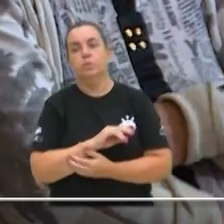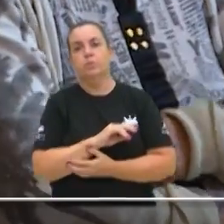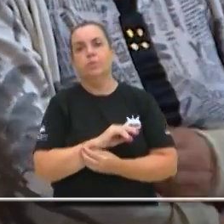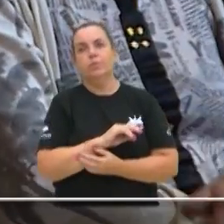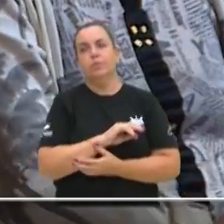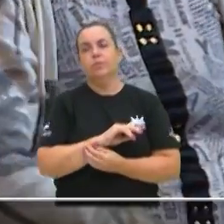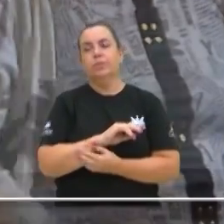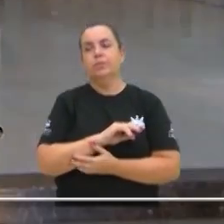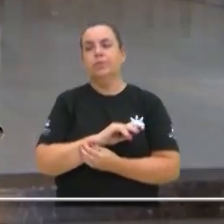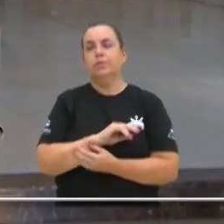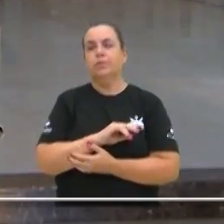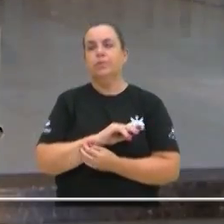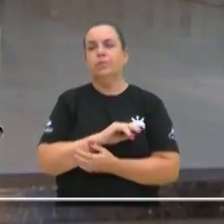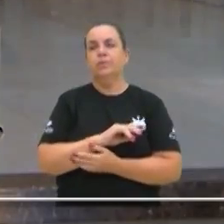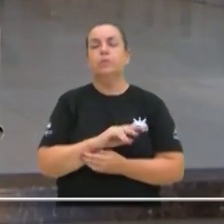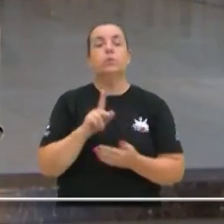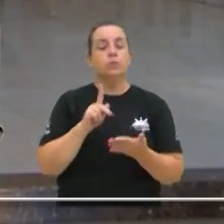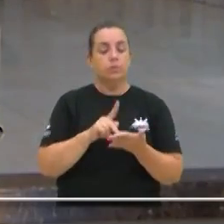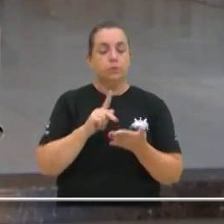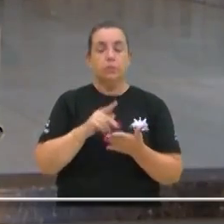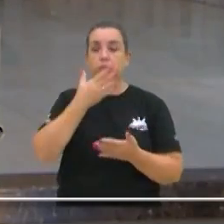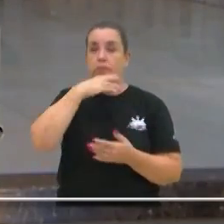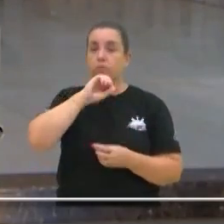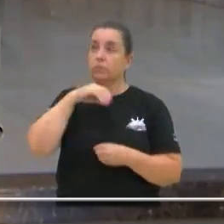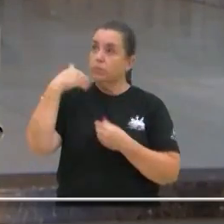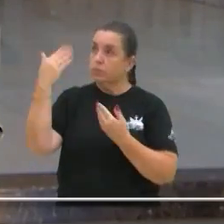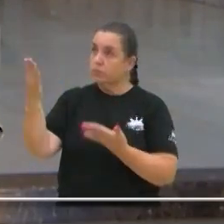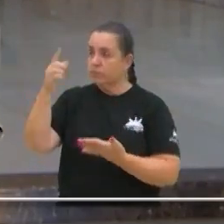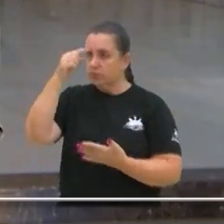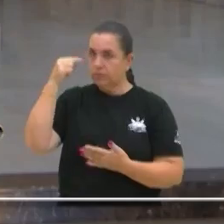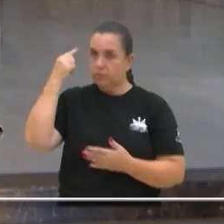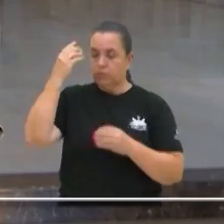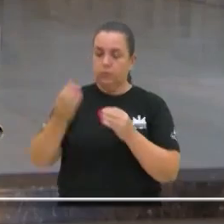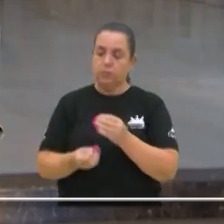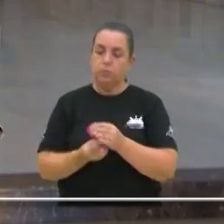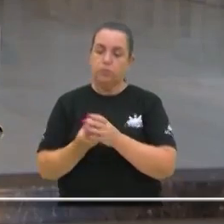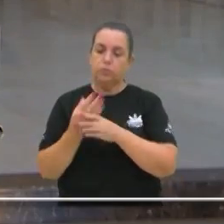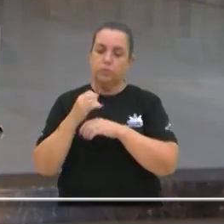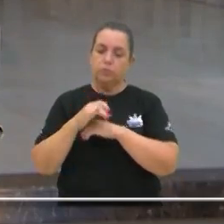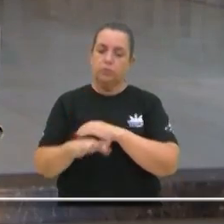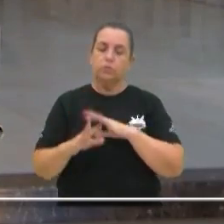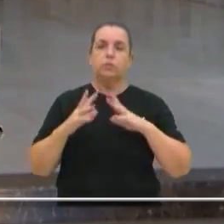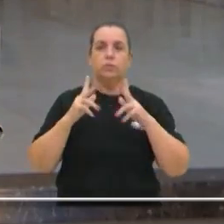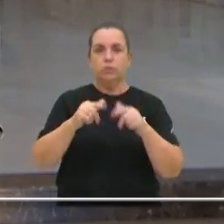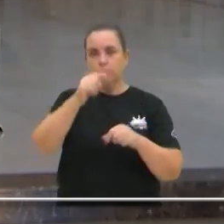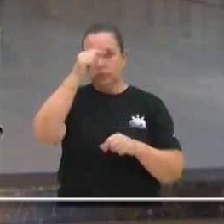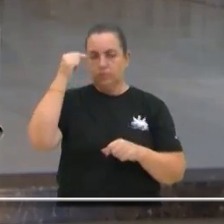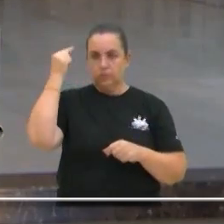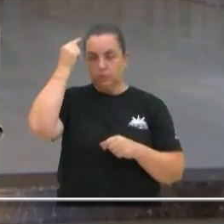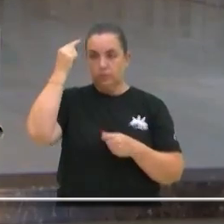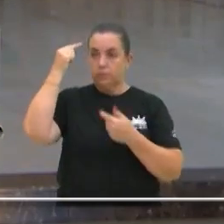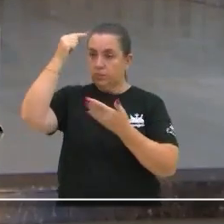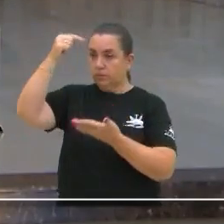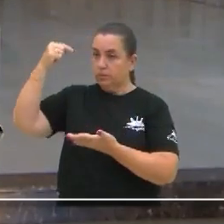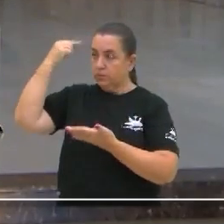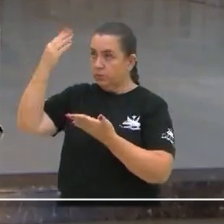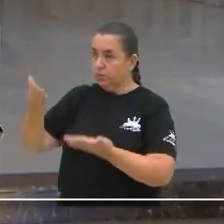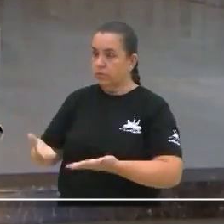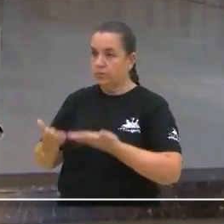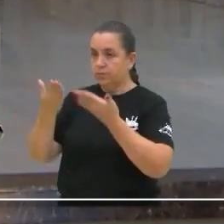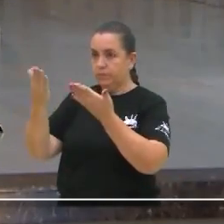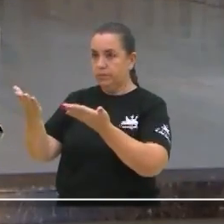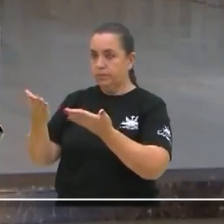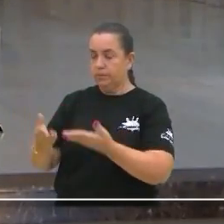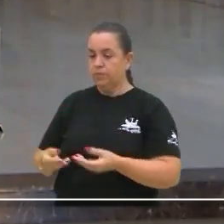alturas. Na verdade, ó Pai, vós sois santo e fonte de toda santidade.